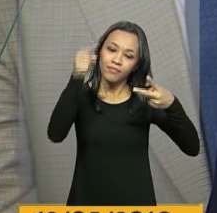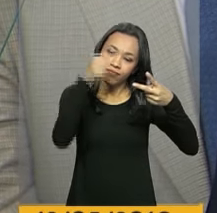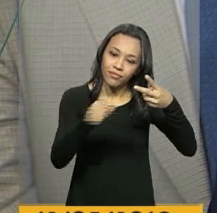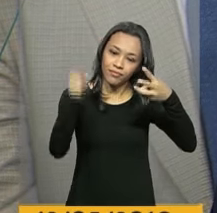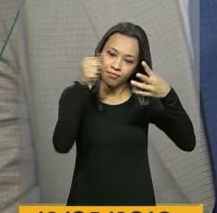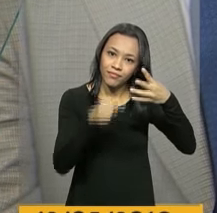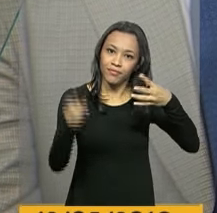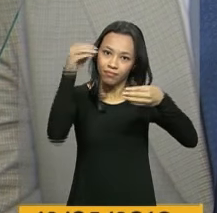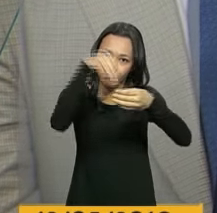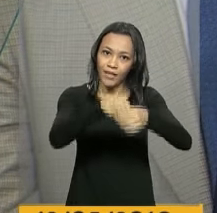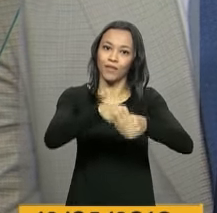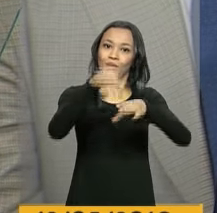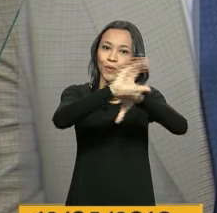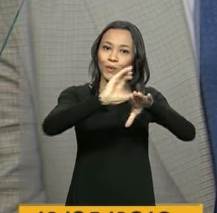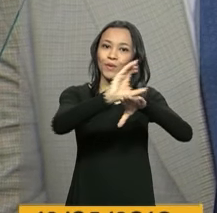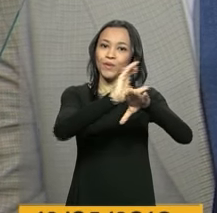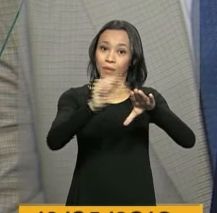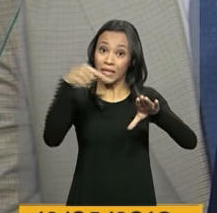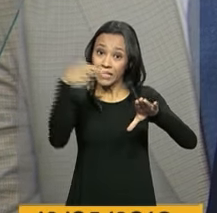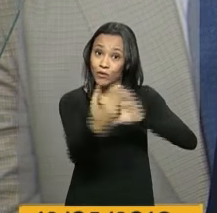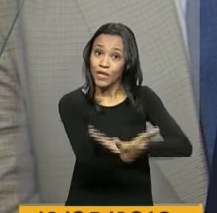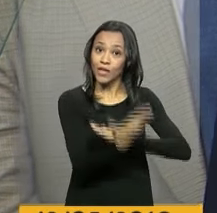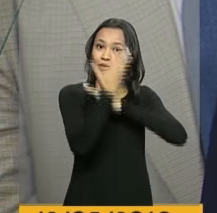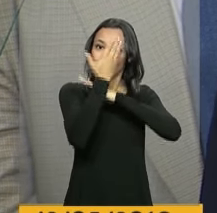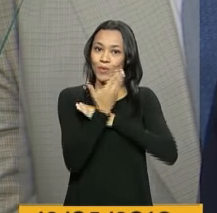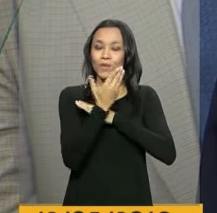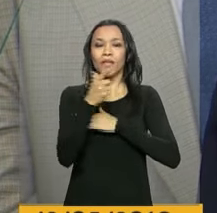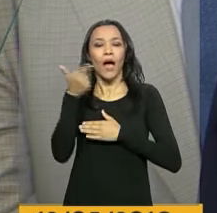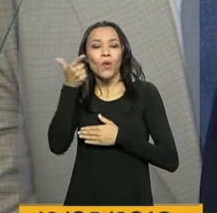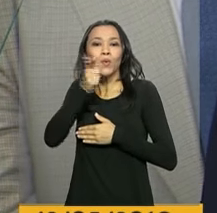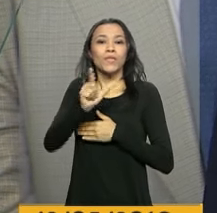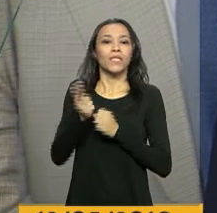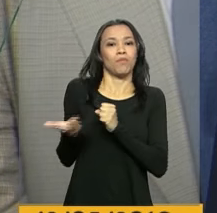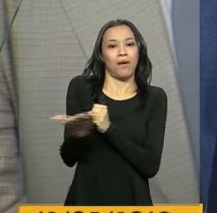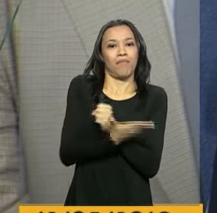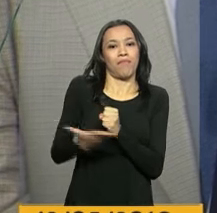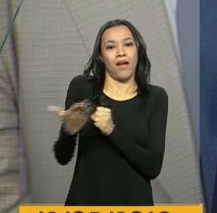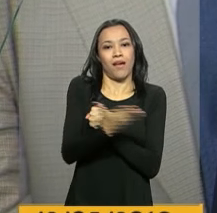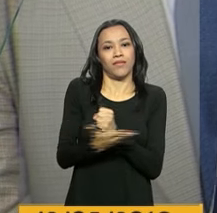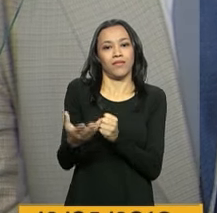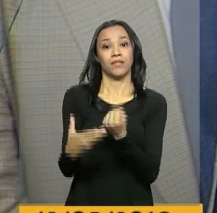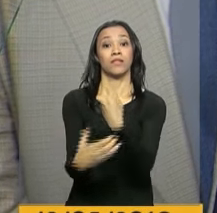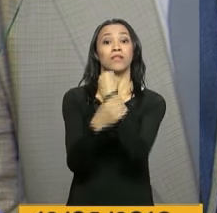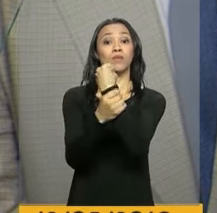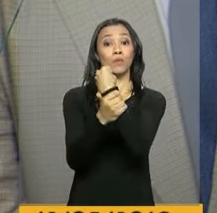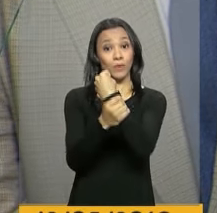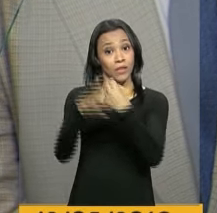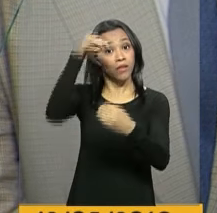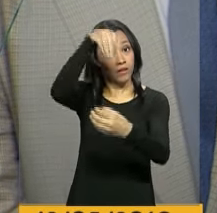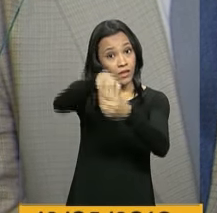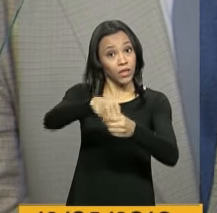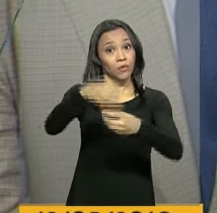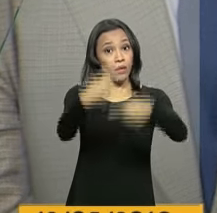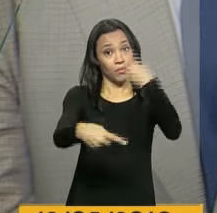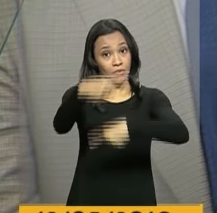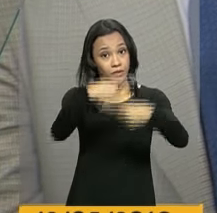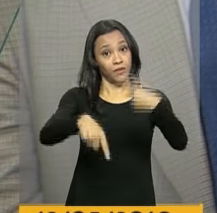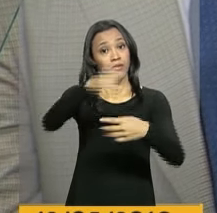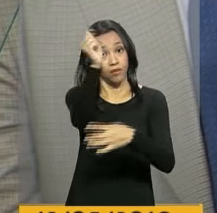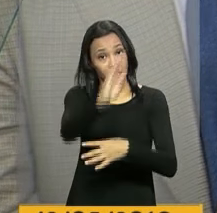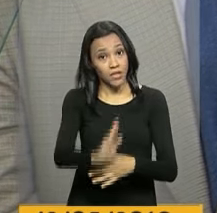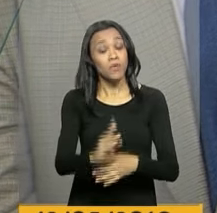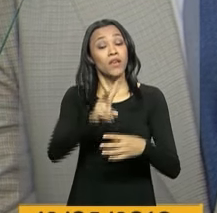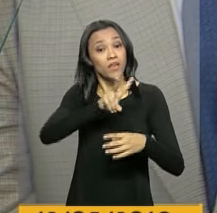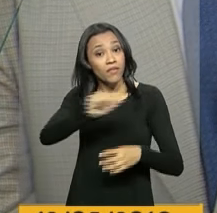consenso que nos permitem estabelecer bases sólidas para a política externa que volte a representar os valores